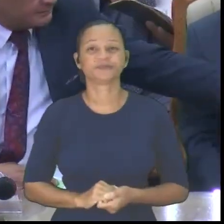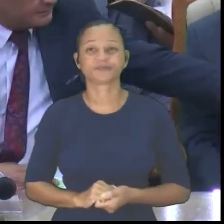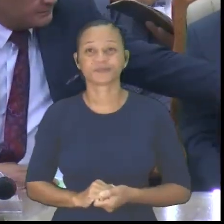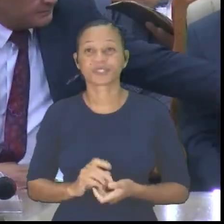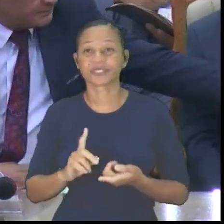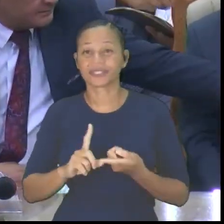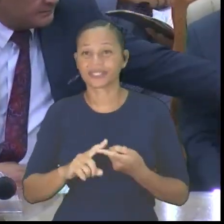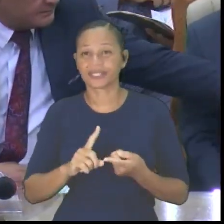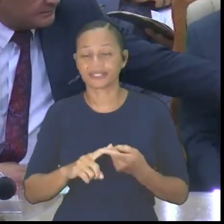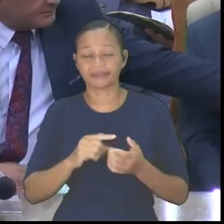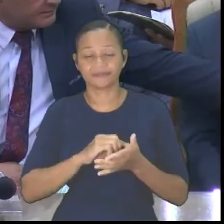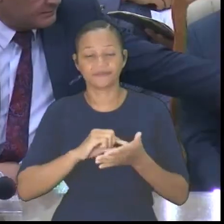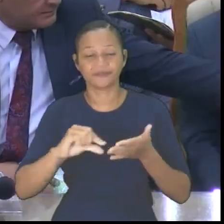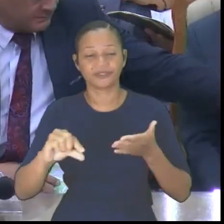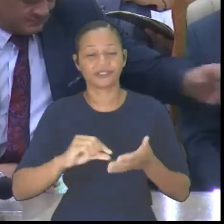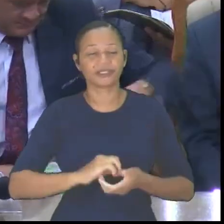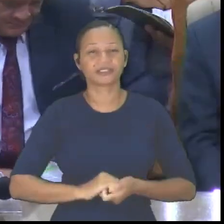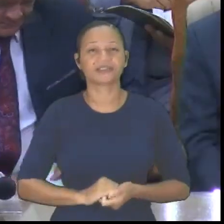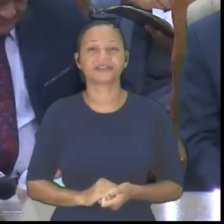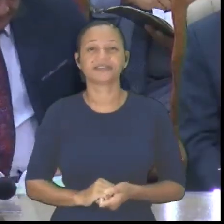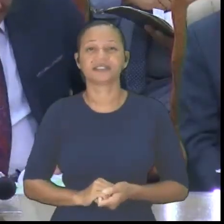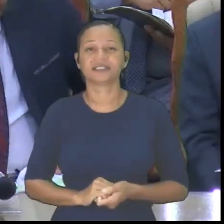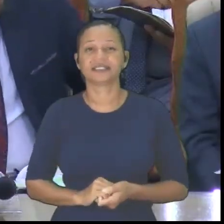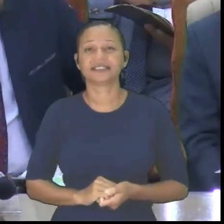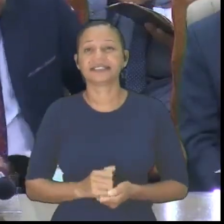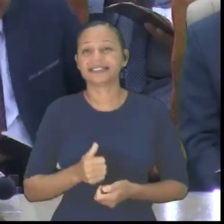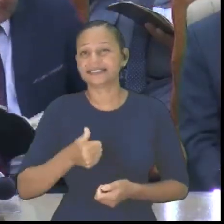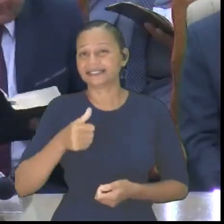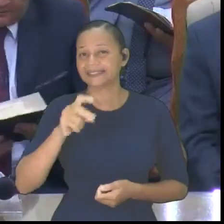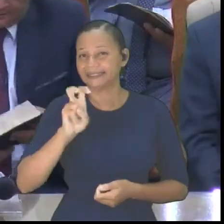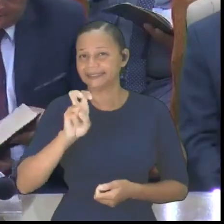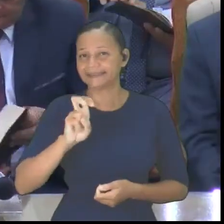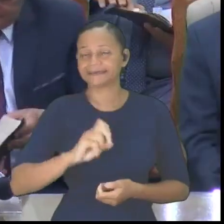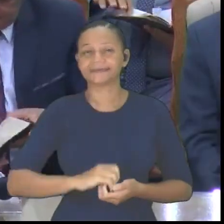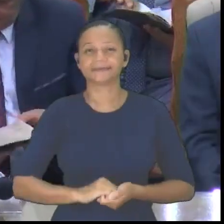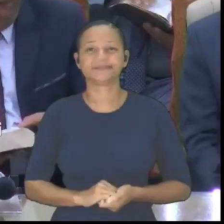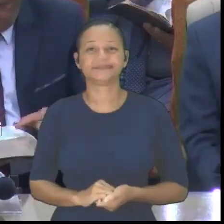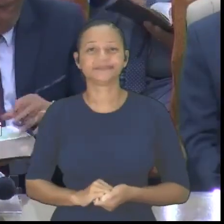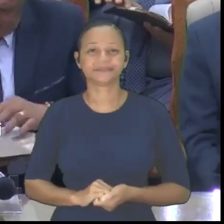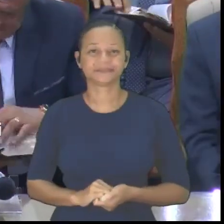e no versículo de número 15.